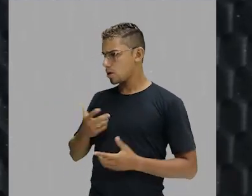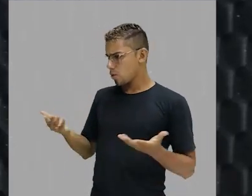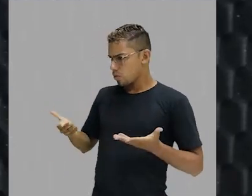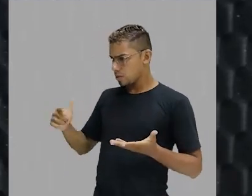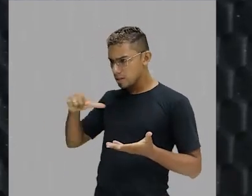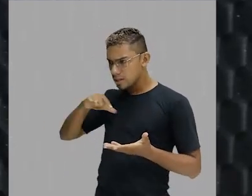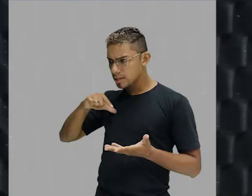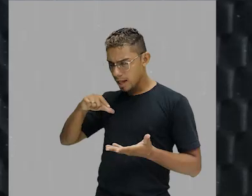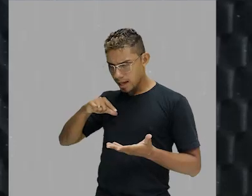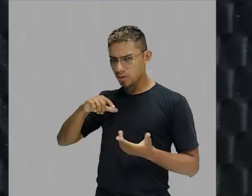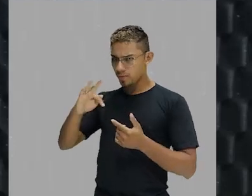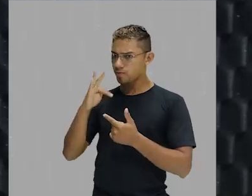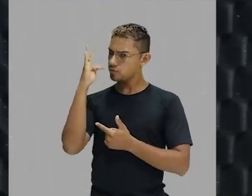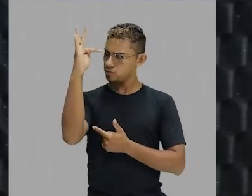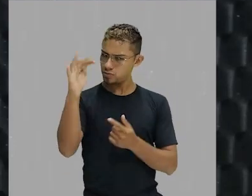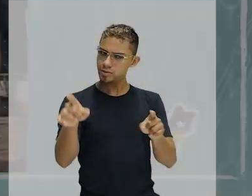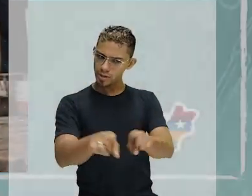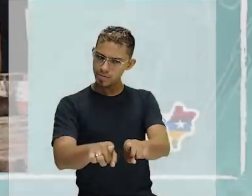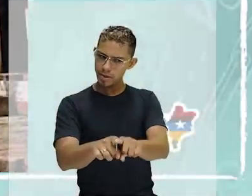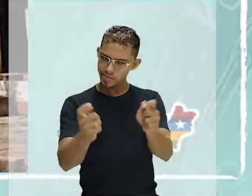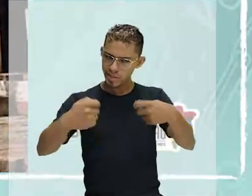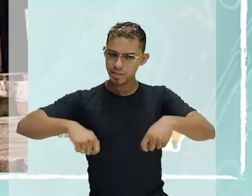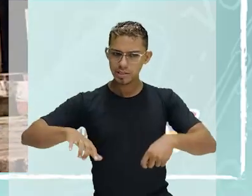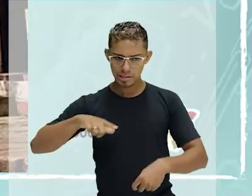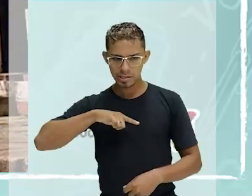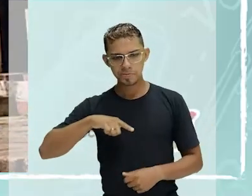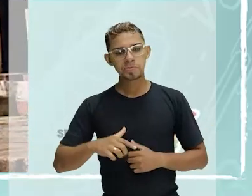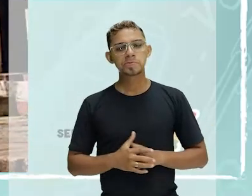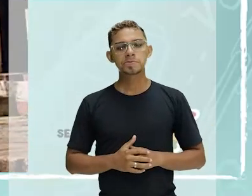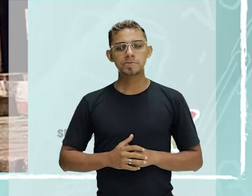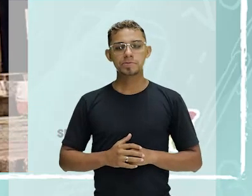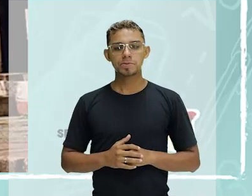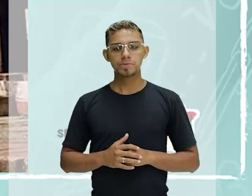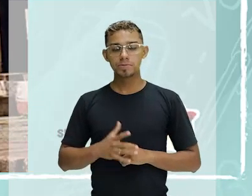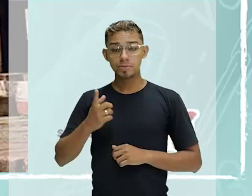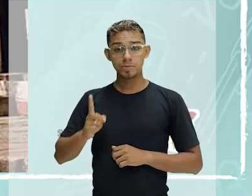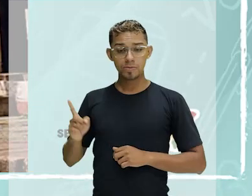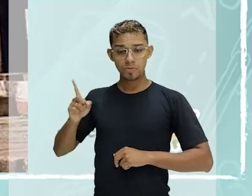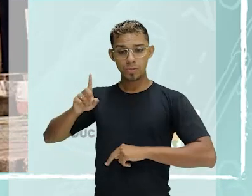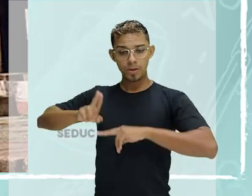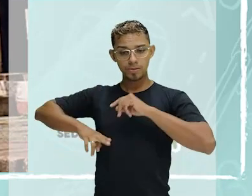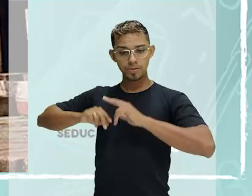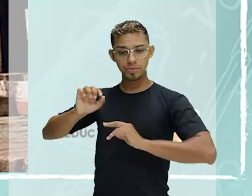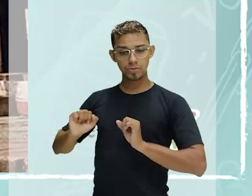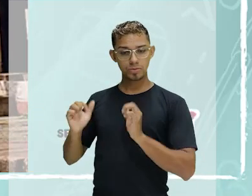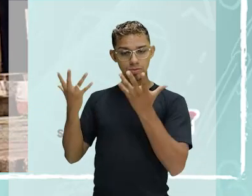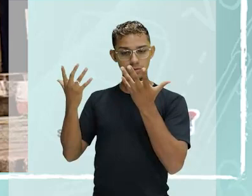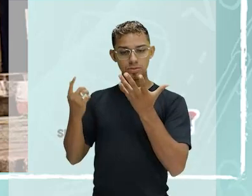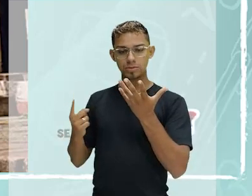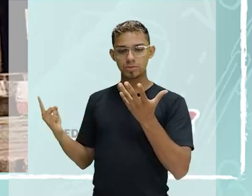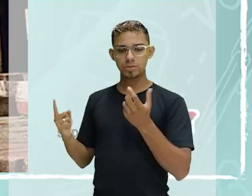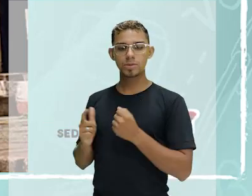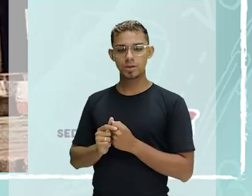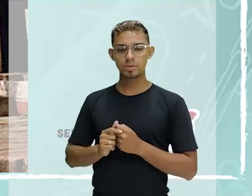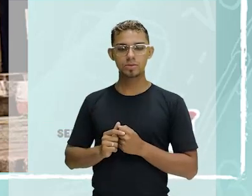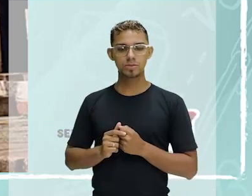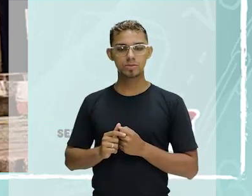vão ter também, e a história vai sendo contada a partir disso. São João do Maranhão. O São João em si é um